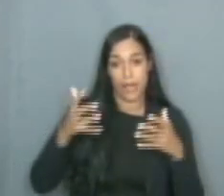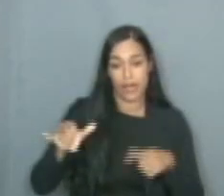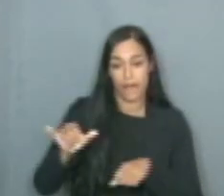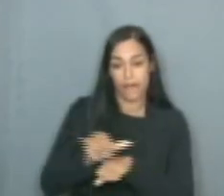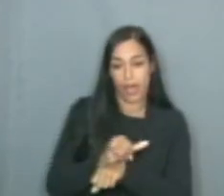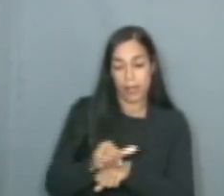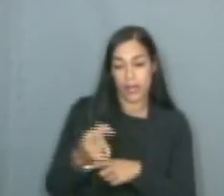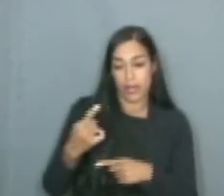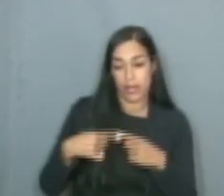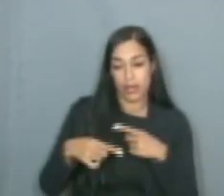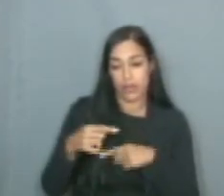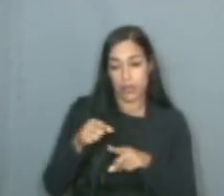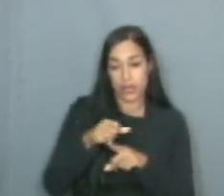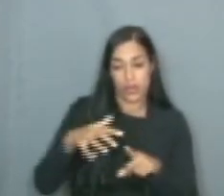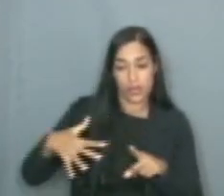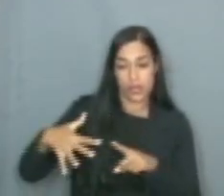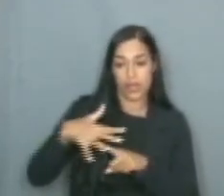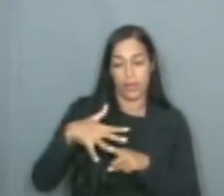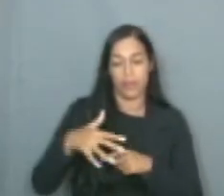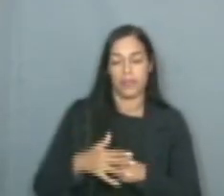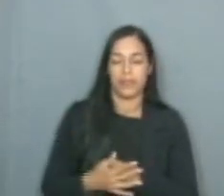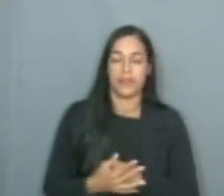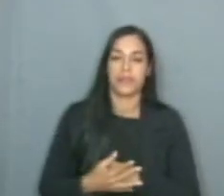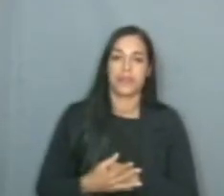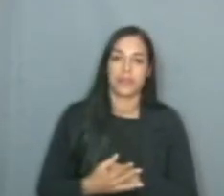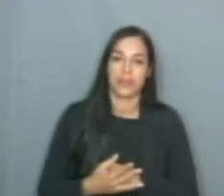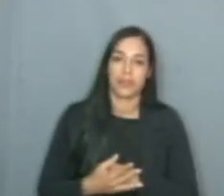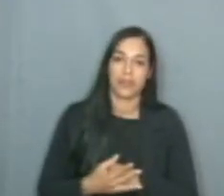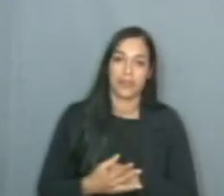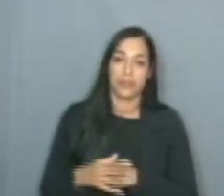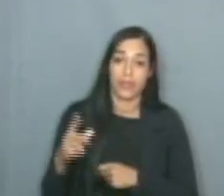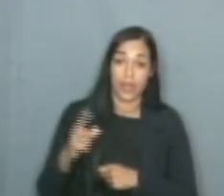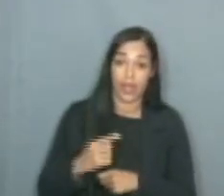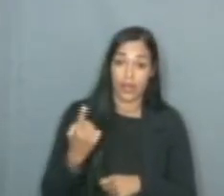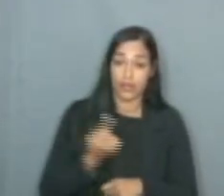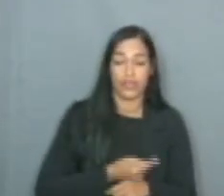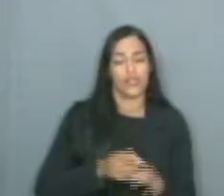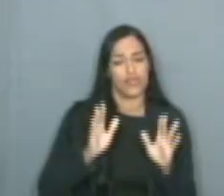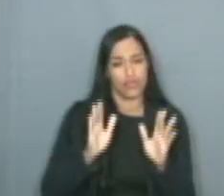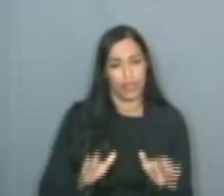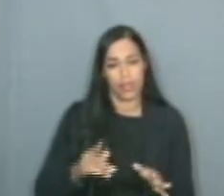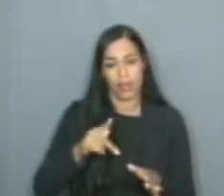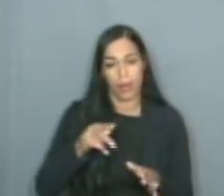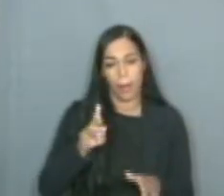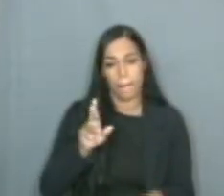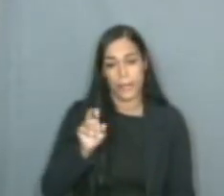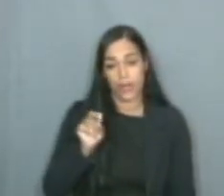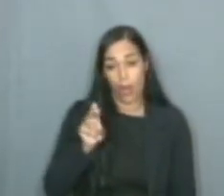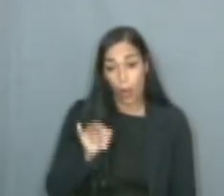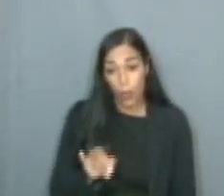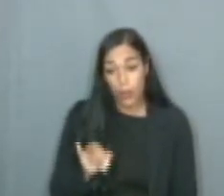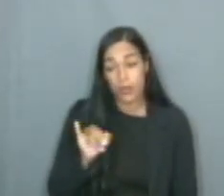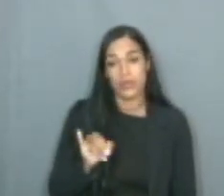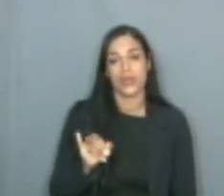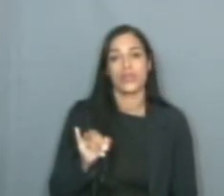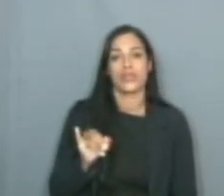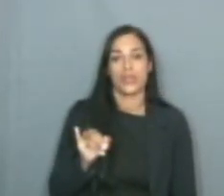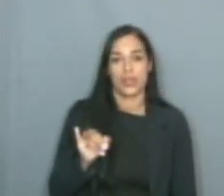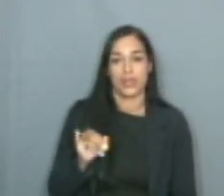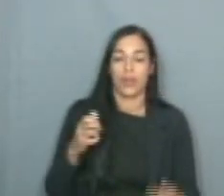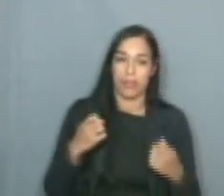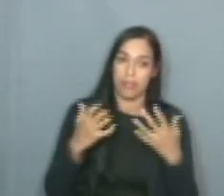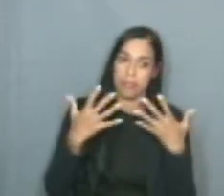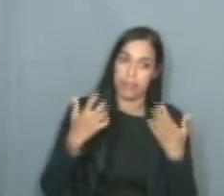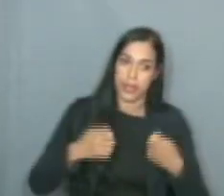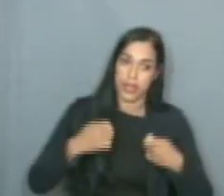ferramenta de transformação social. Dito isso, quando a gente já tem um ProUni instituído, eu preciso fazer aqui um recorte, antes de dar a